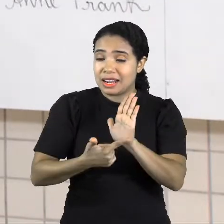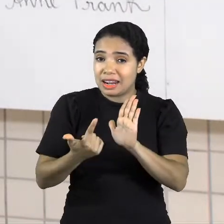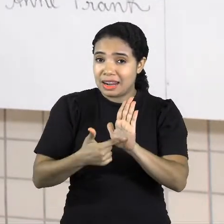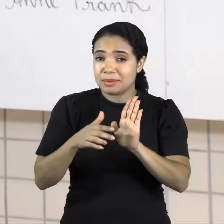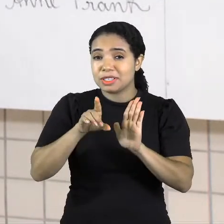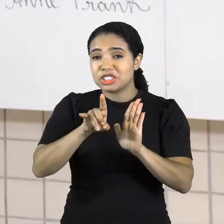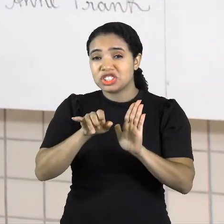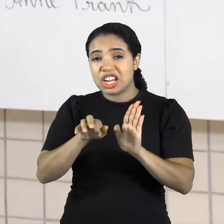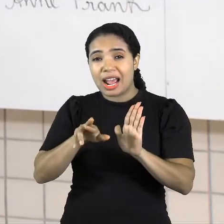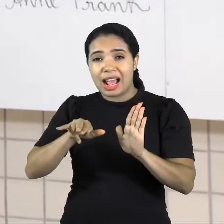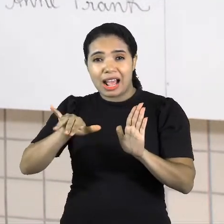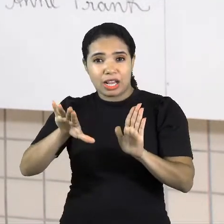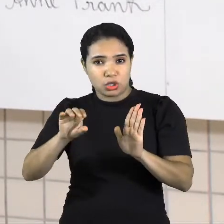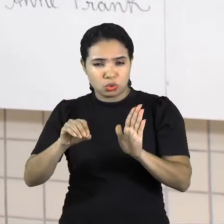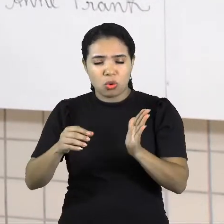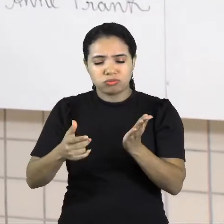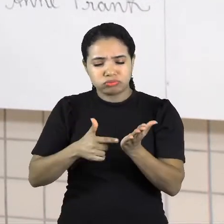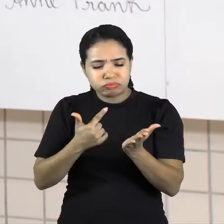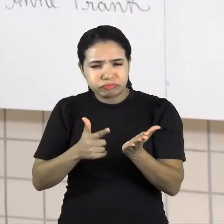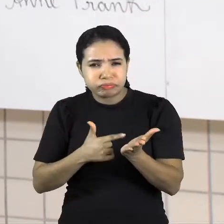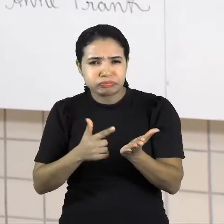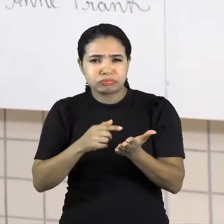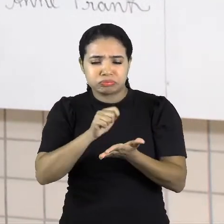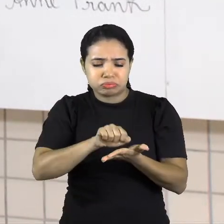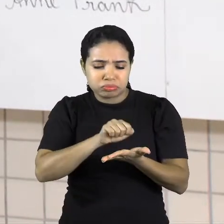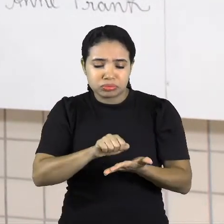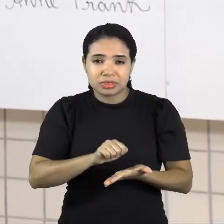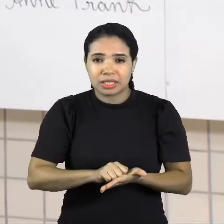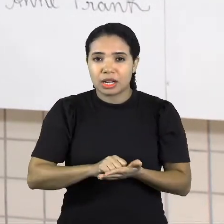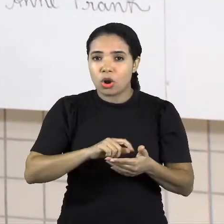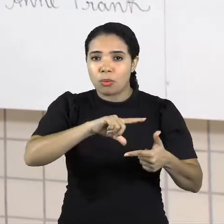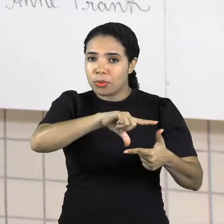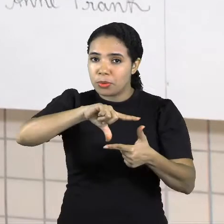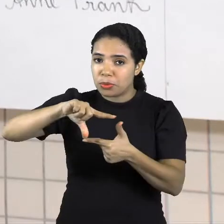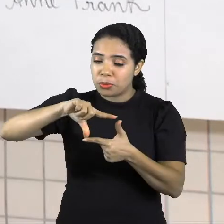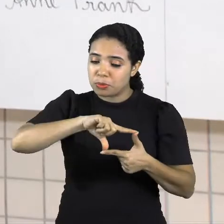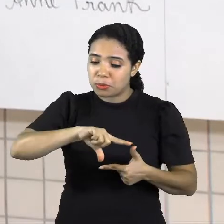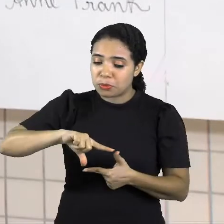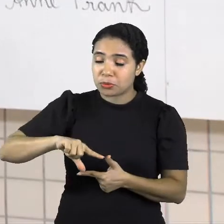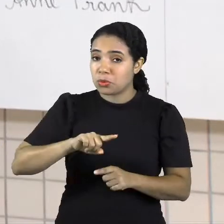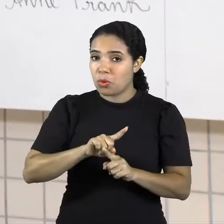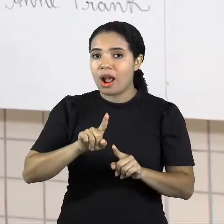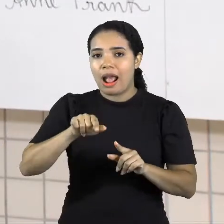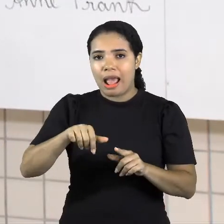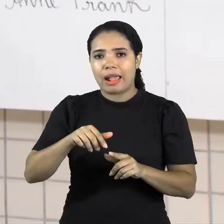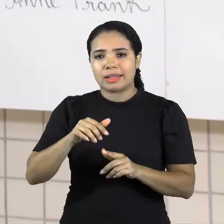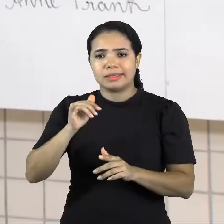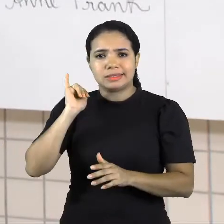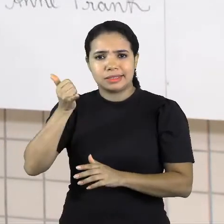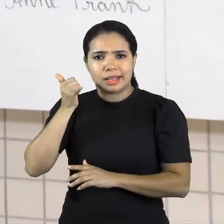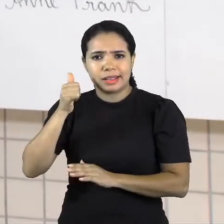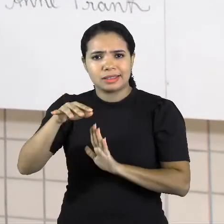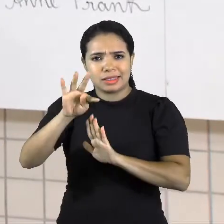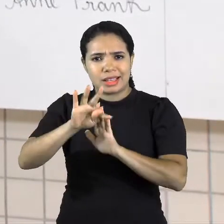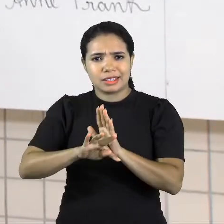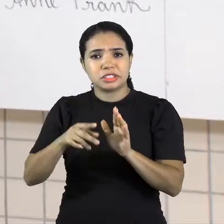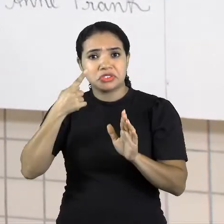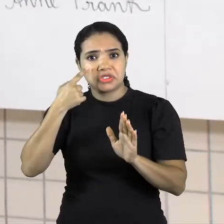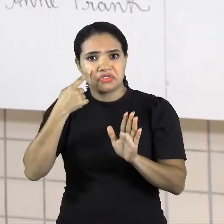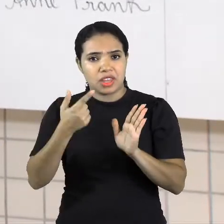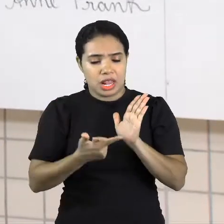mesmo, narrativo, né, sem ser em quadrinhos, que vocês percebam que ele é um pouquinho,